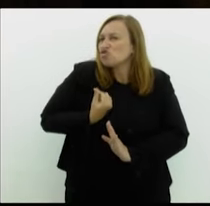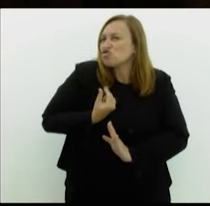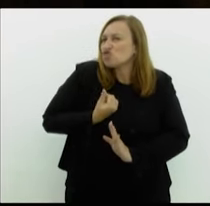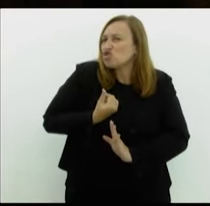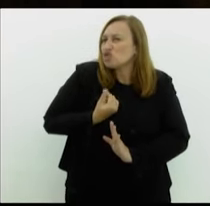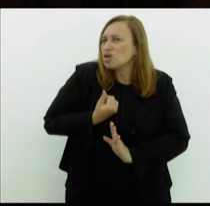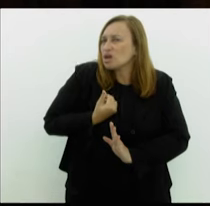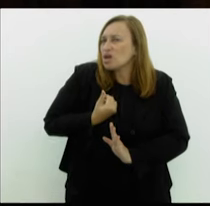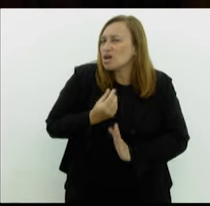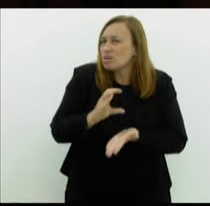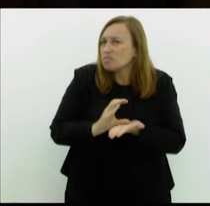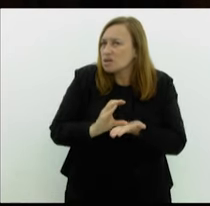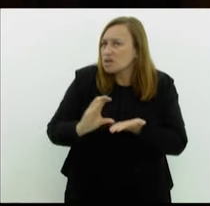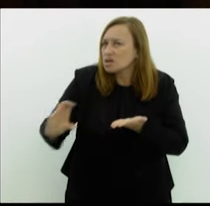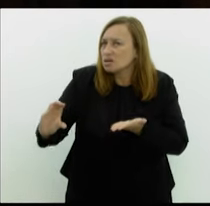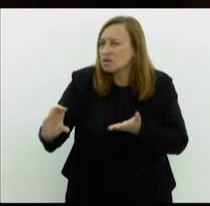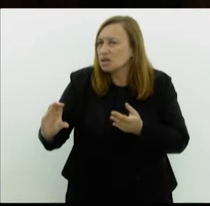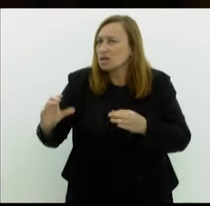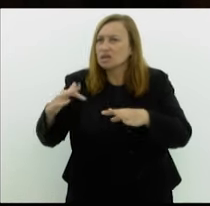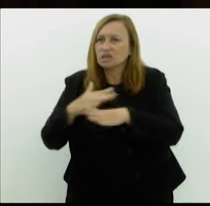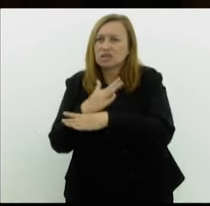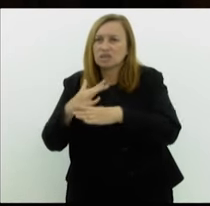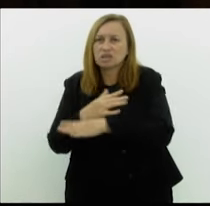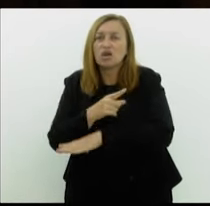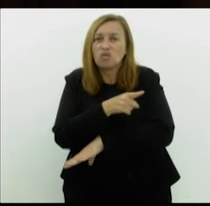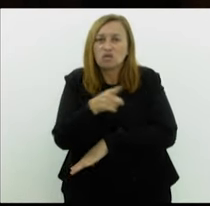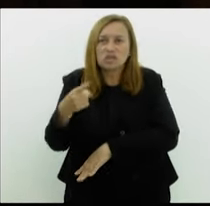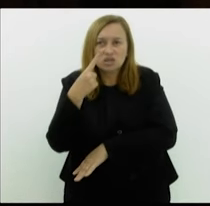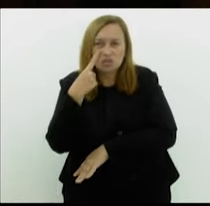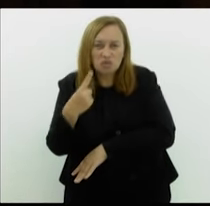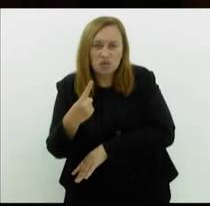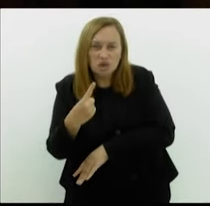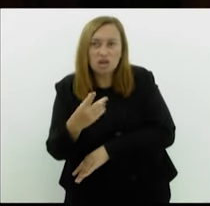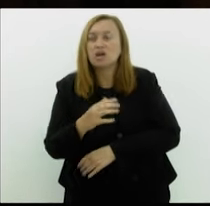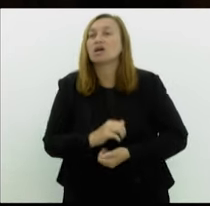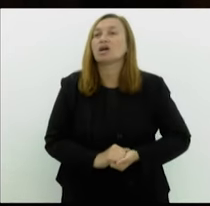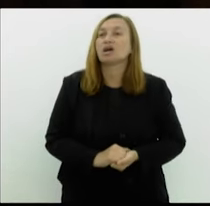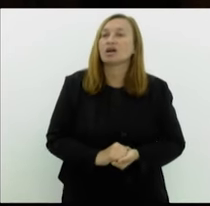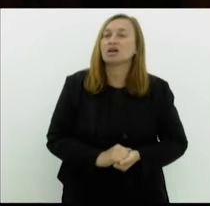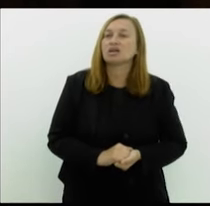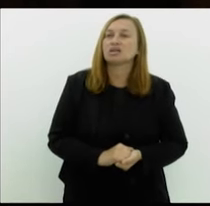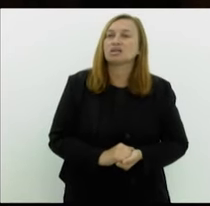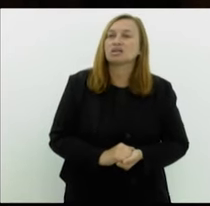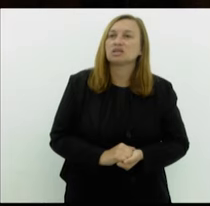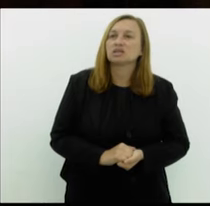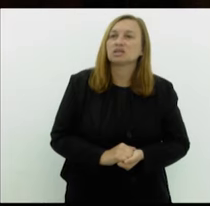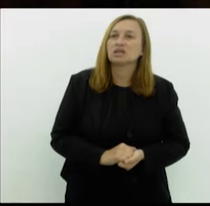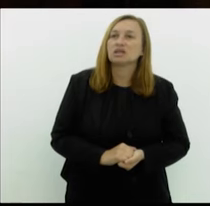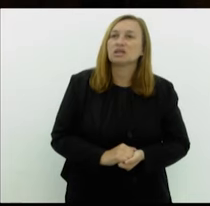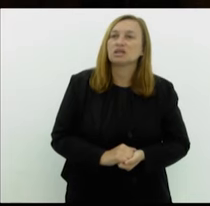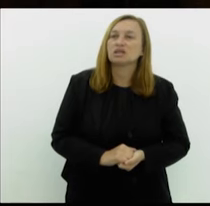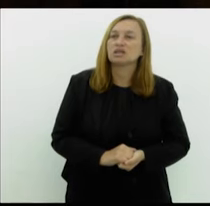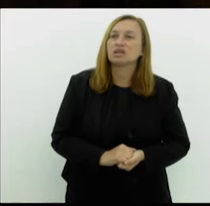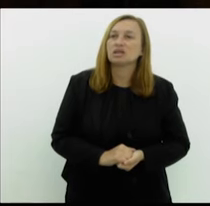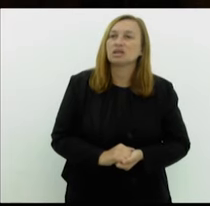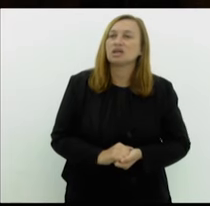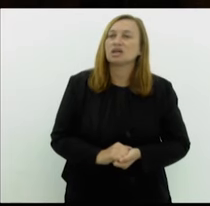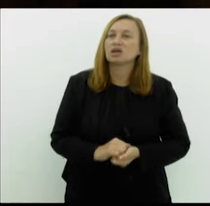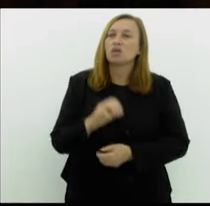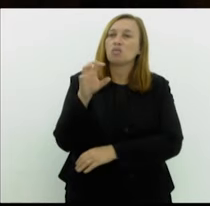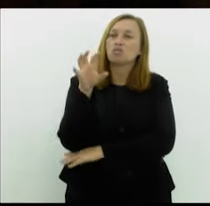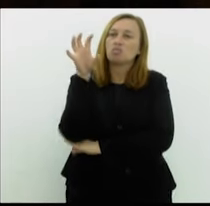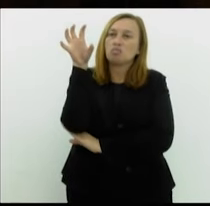para emporcalhar a cidade. A senhora e a senhora que nos assistem já deve ter visto galhardetes nos postes, nas